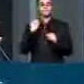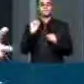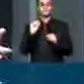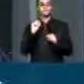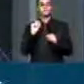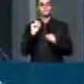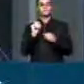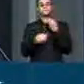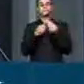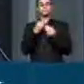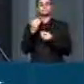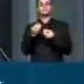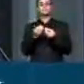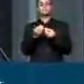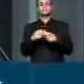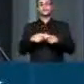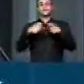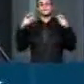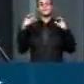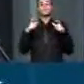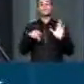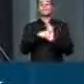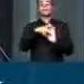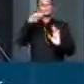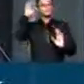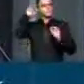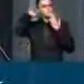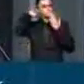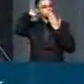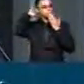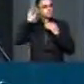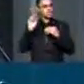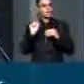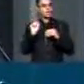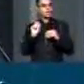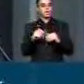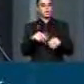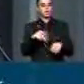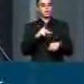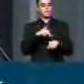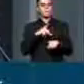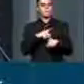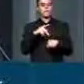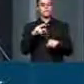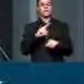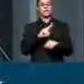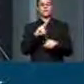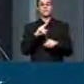para criação de uma terra indígena. Essa área pretendida é a Pedra Salgada, povoado